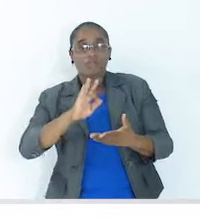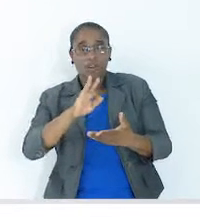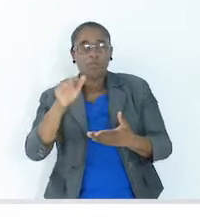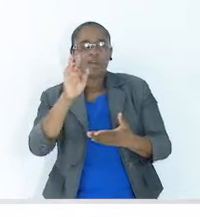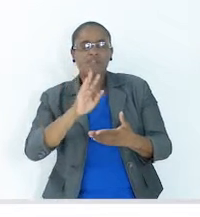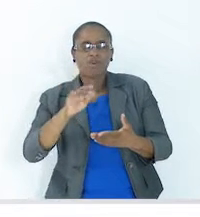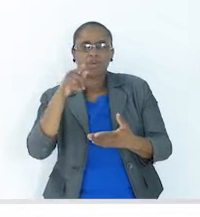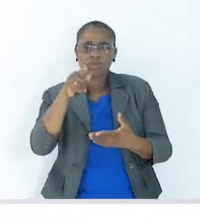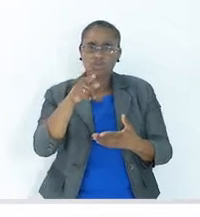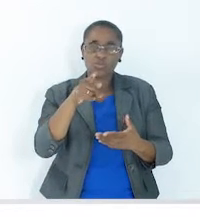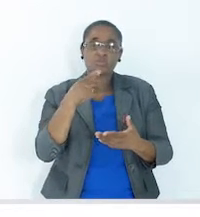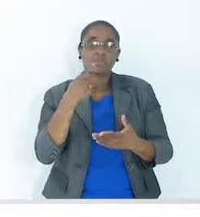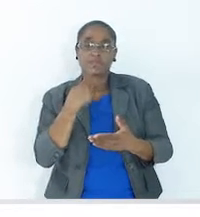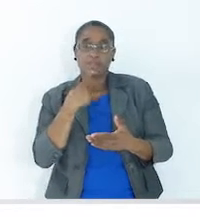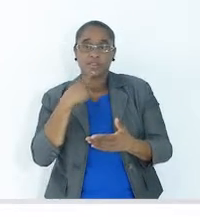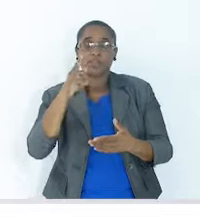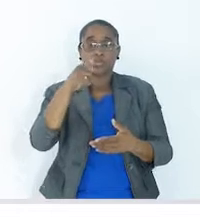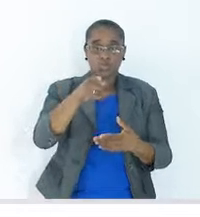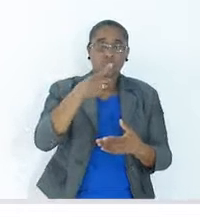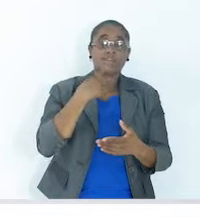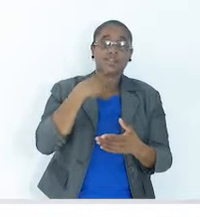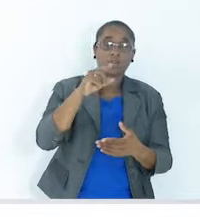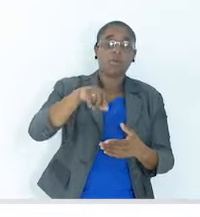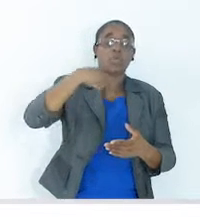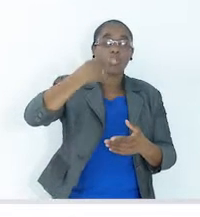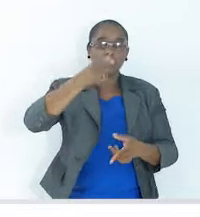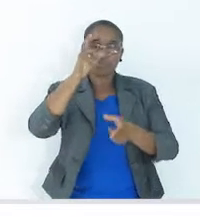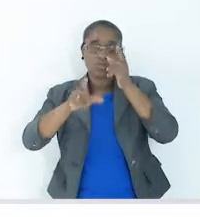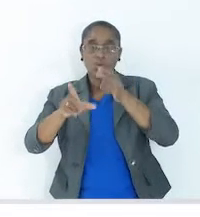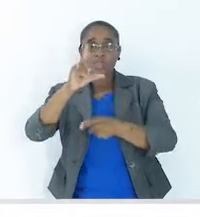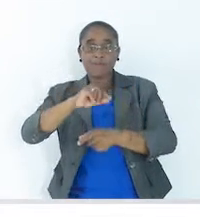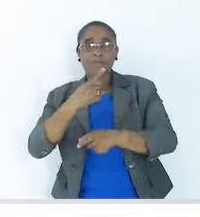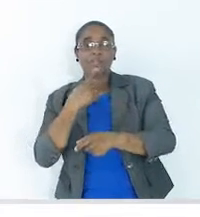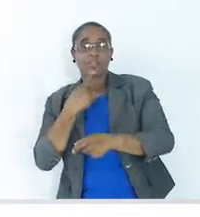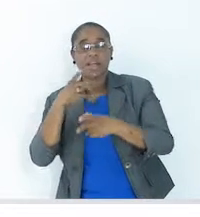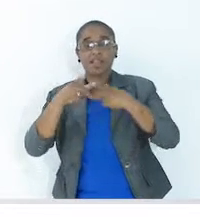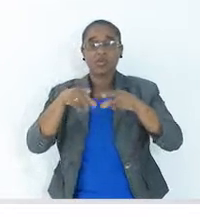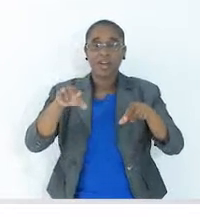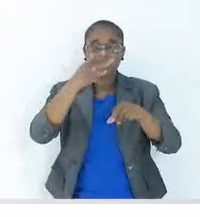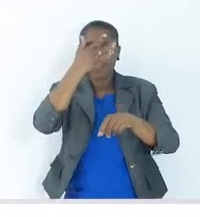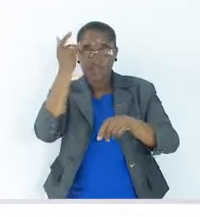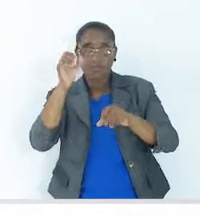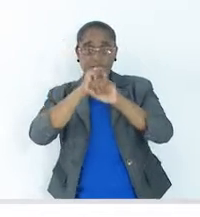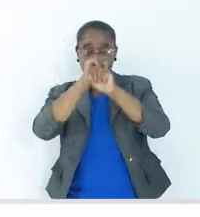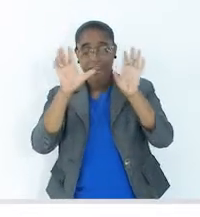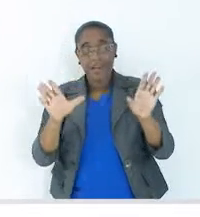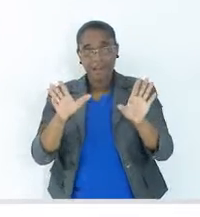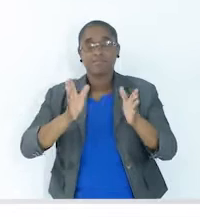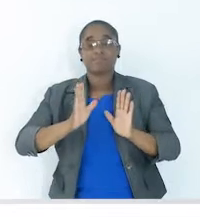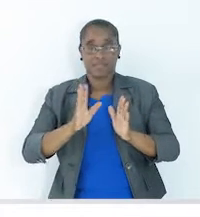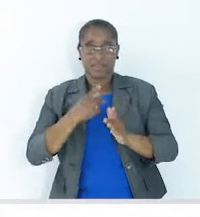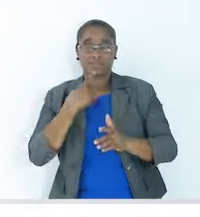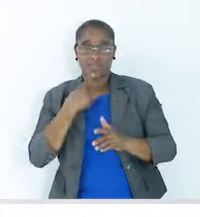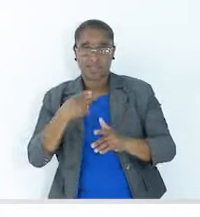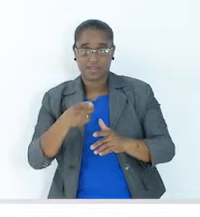vais entender e outra pessoa também vai entender isso. A linguagem é simples e clara, já tínhamos dito, tá ok? Está-se